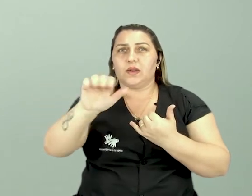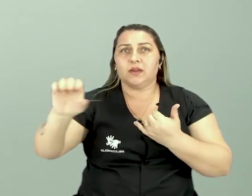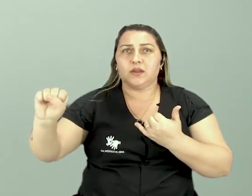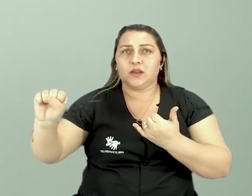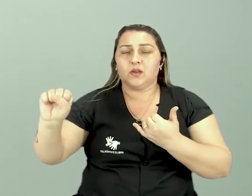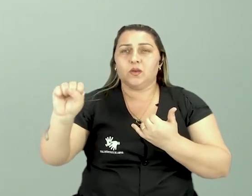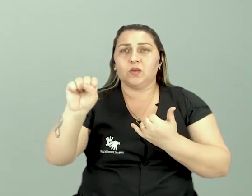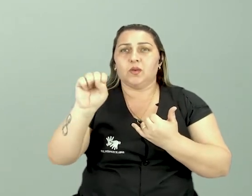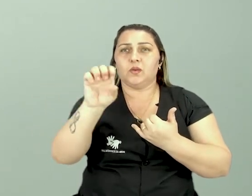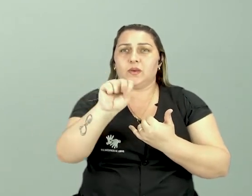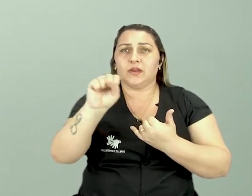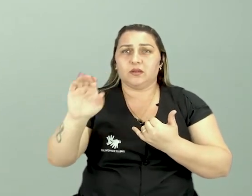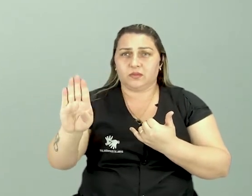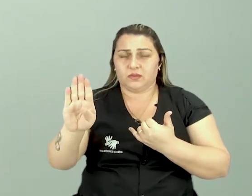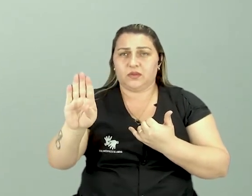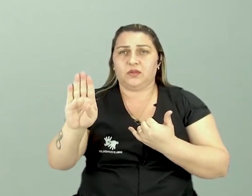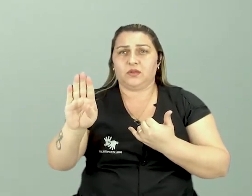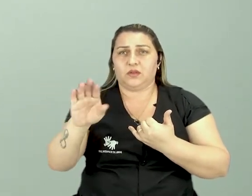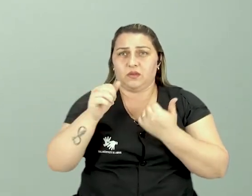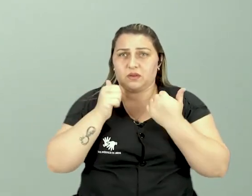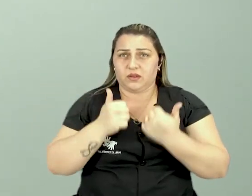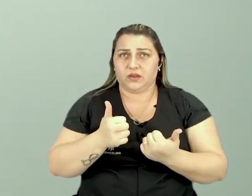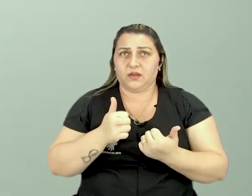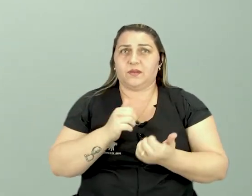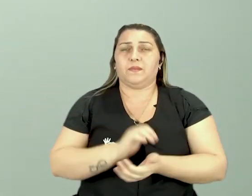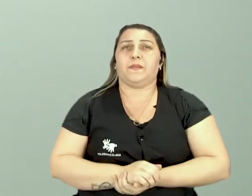arsênio e o chumbo, ok?